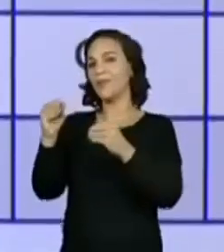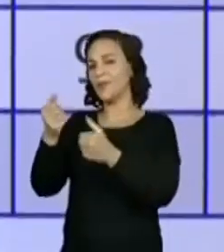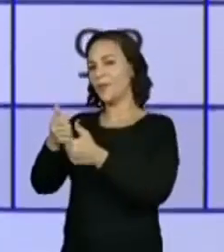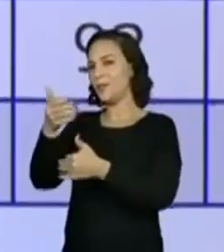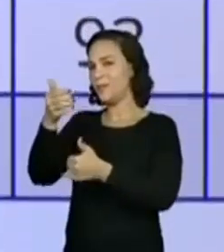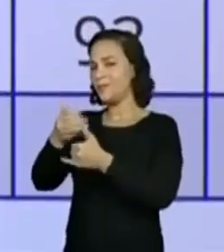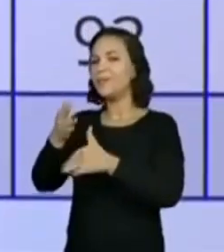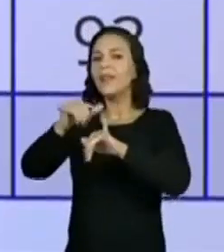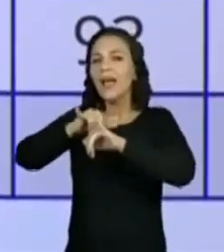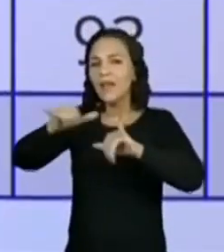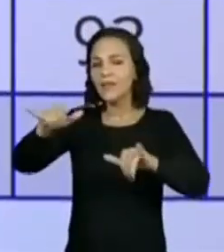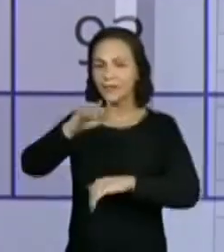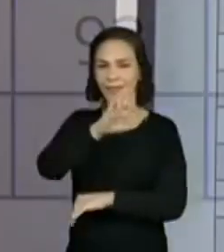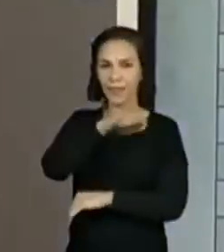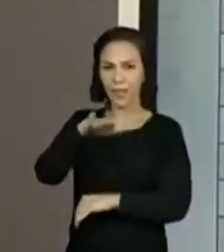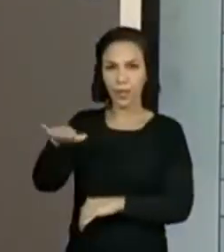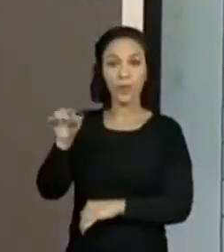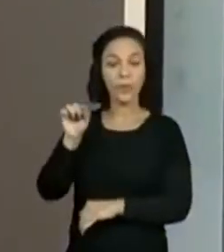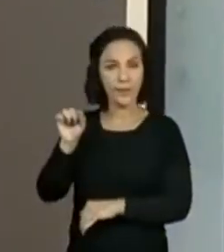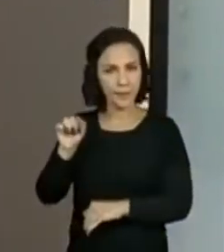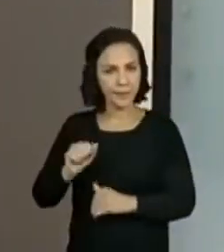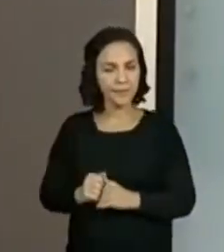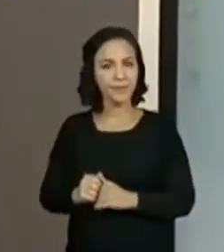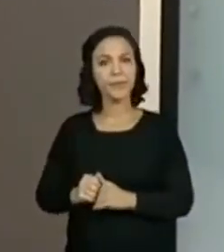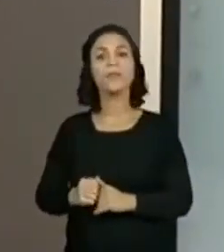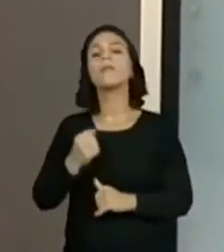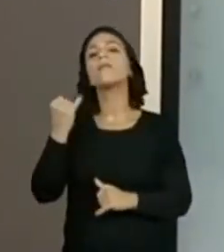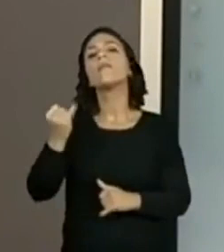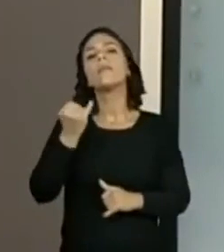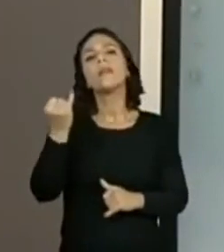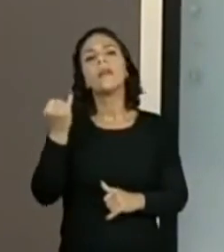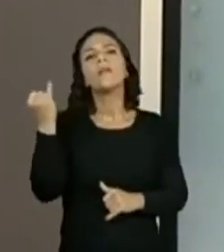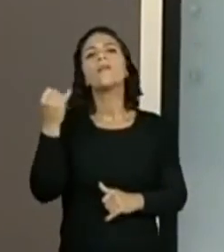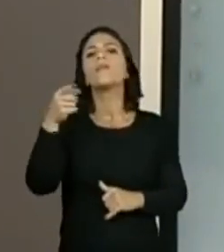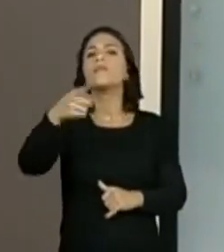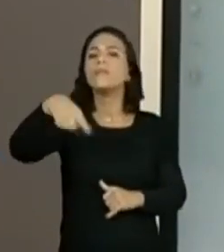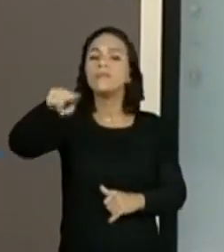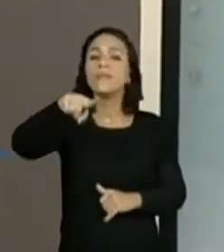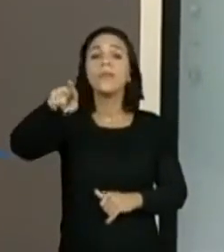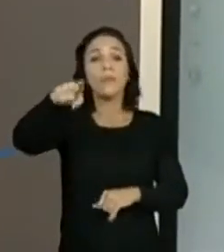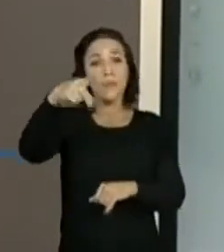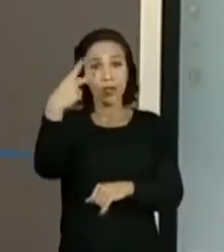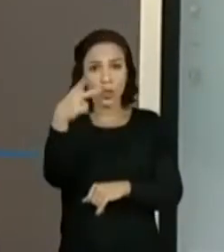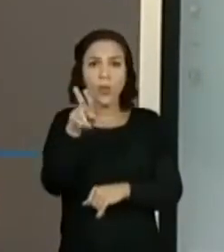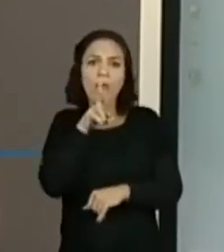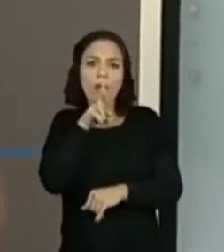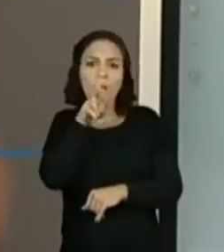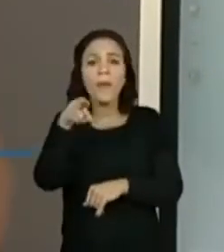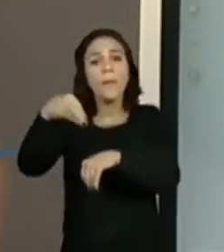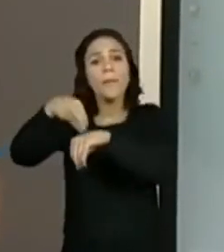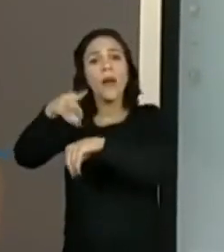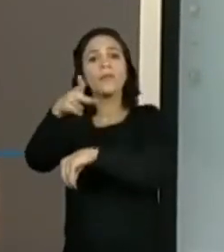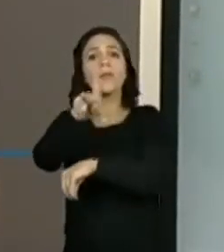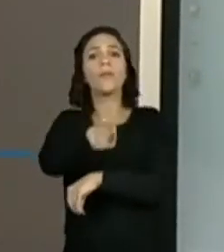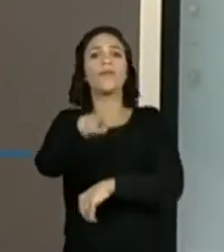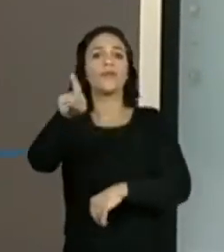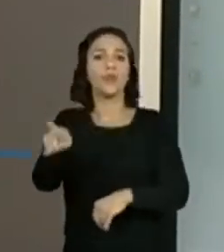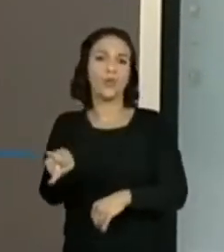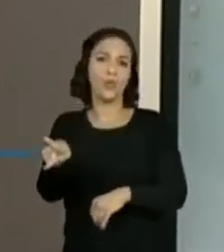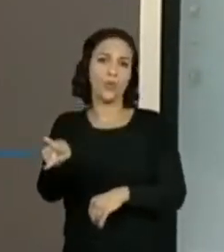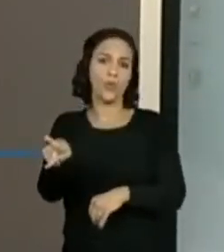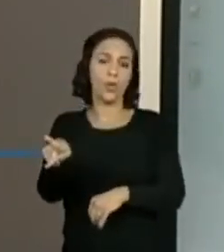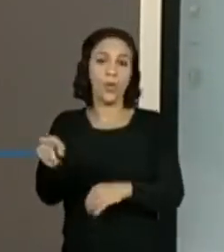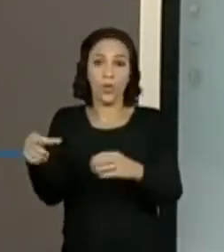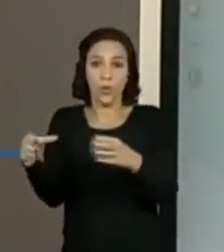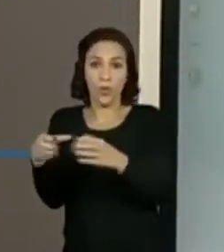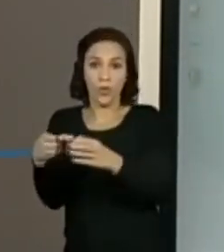recadinho aqui aos estudantes. É importante que vocês transmitam aí a resposta de vocês para os professores,